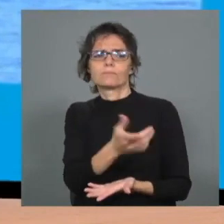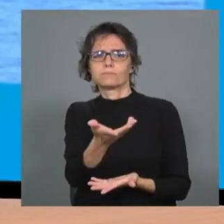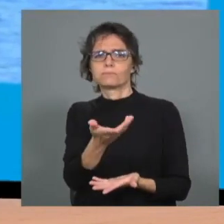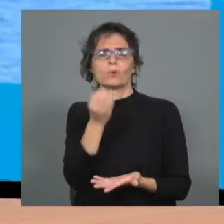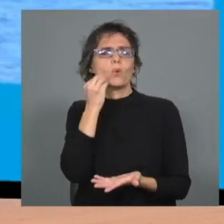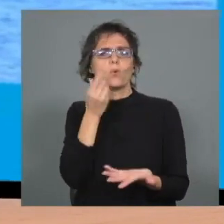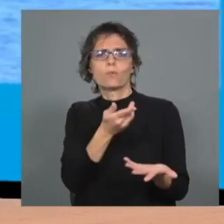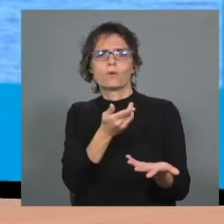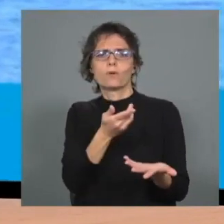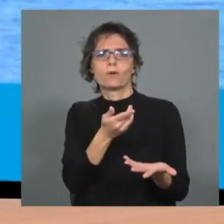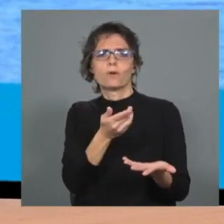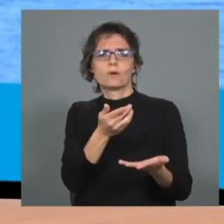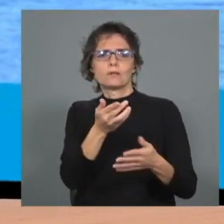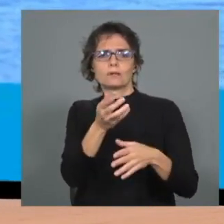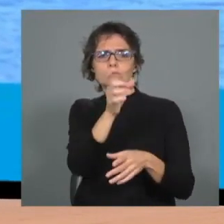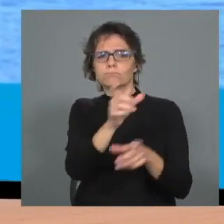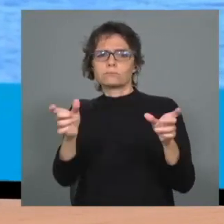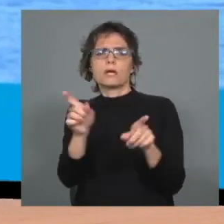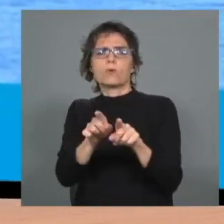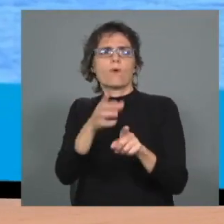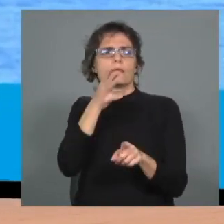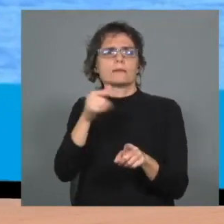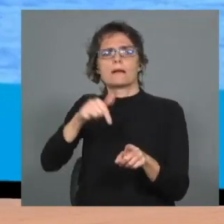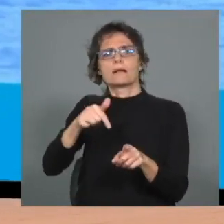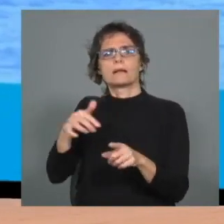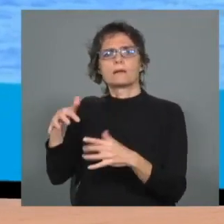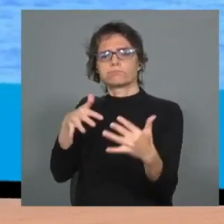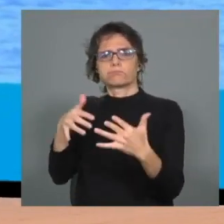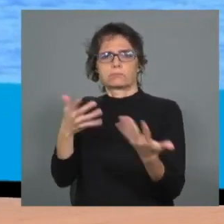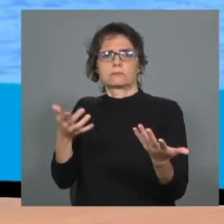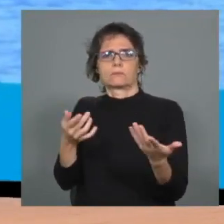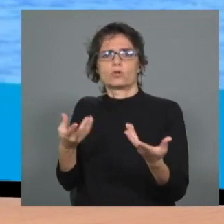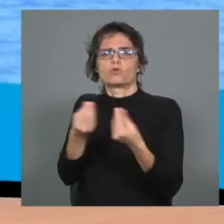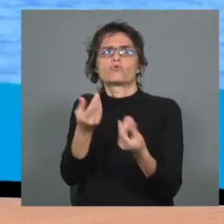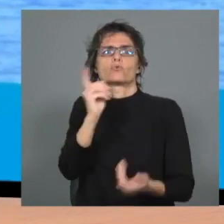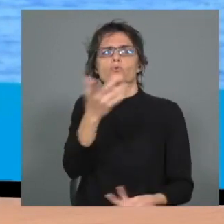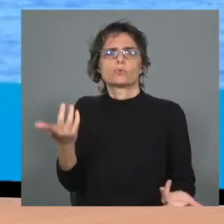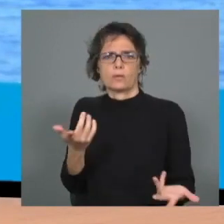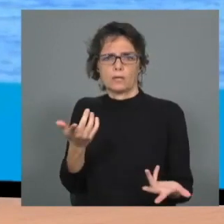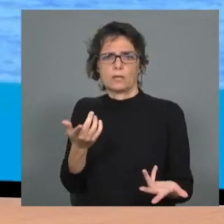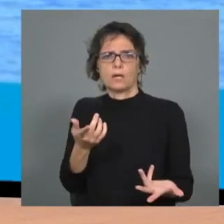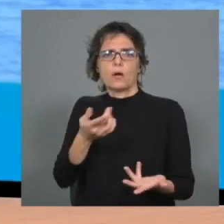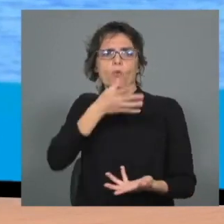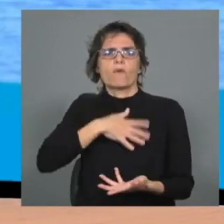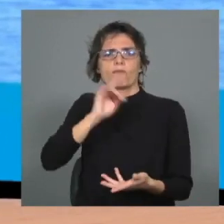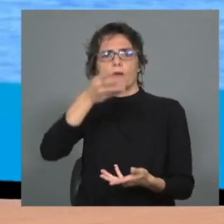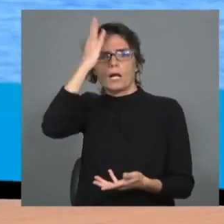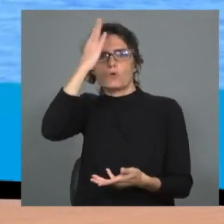como se não dissesse, vamos fazer aqui um campeonato em Portugal e a gente junta o Benfica e o Sporting. Leva tempo para digerir isso,